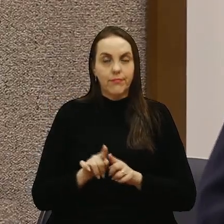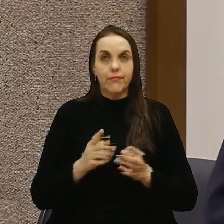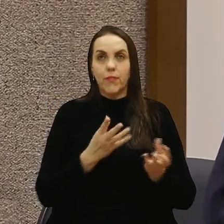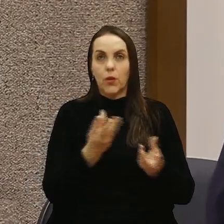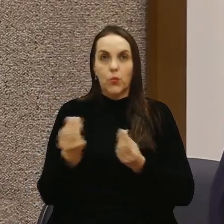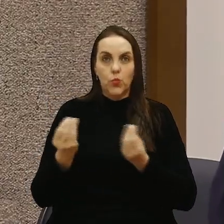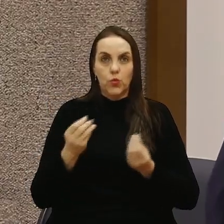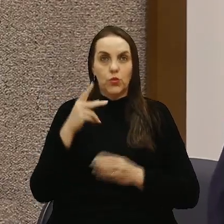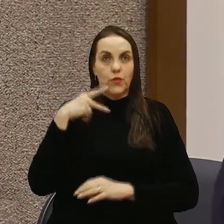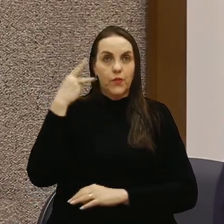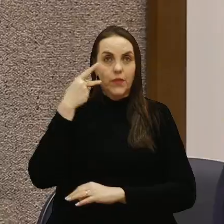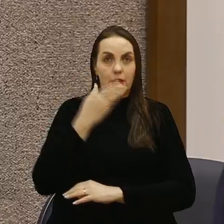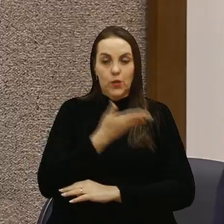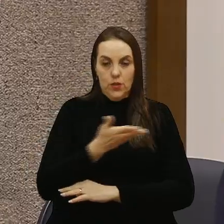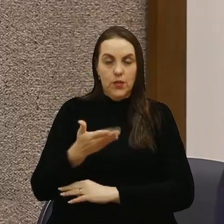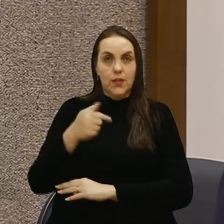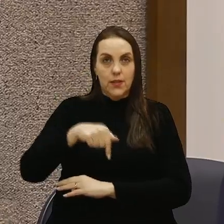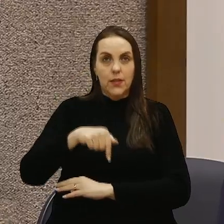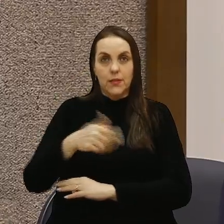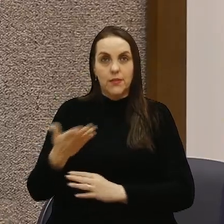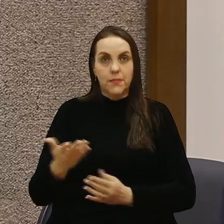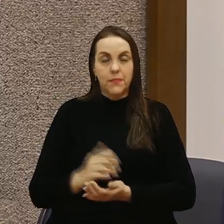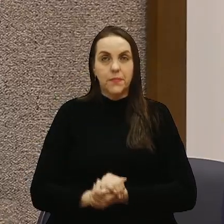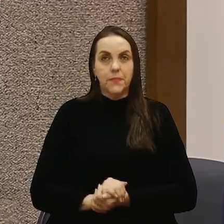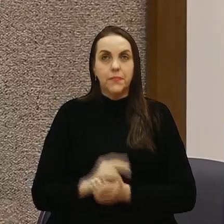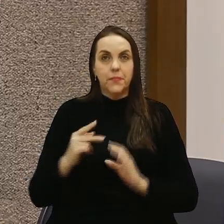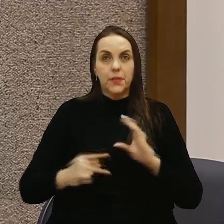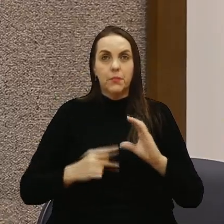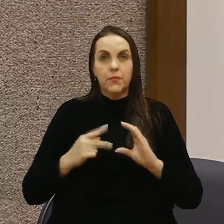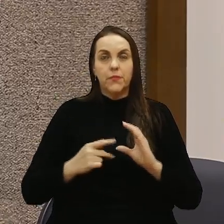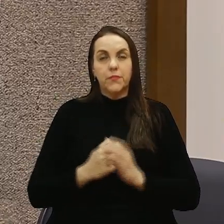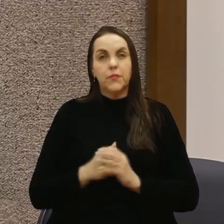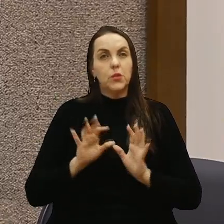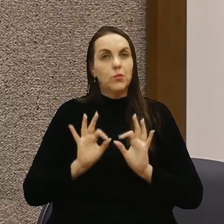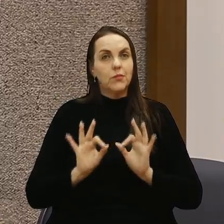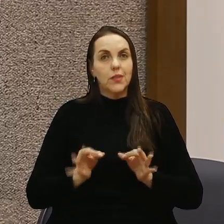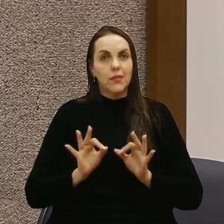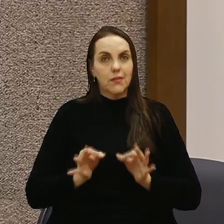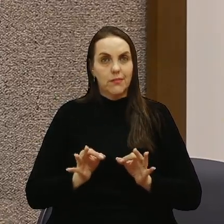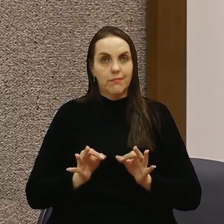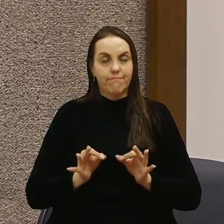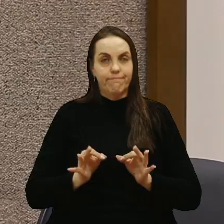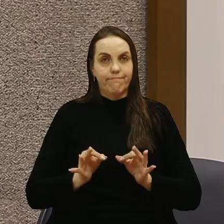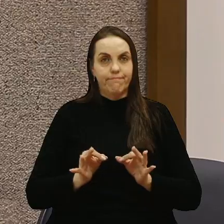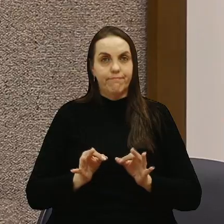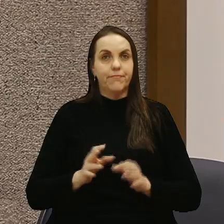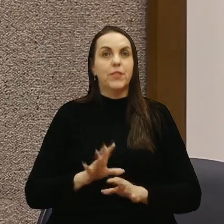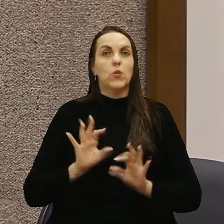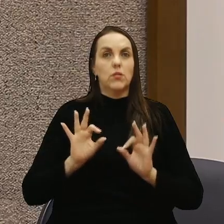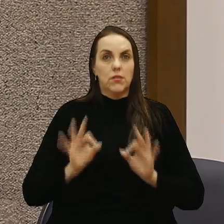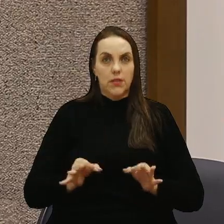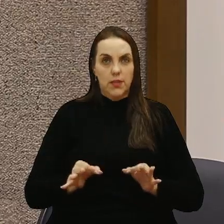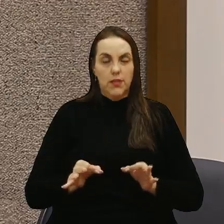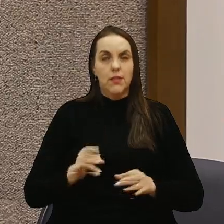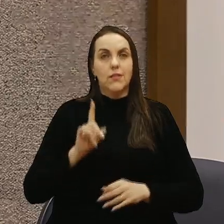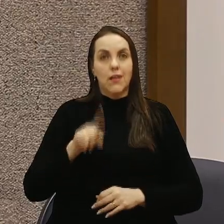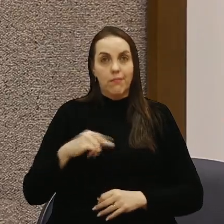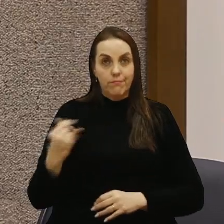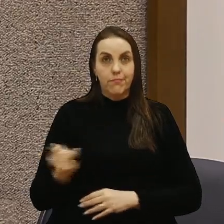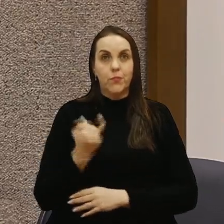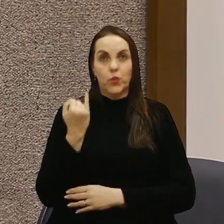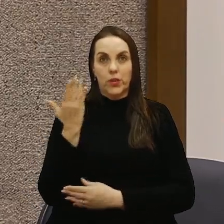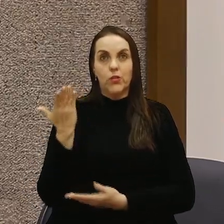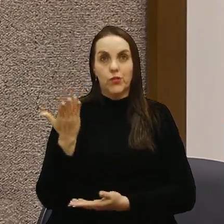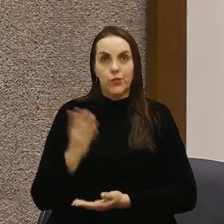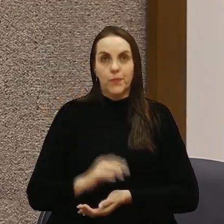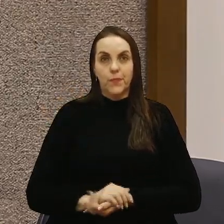muitos vereadores dessa casa, e eu tenho certeza que foi um ponto importantíssimo,